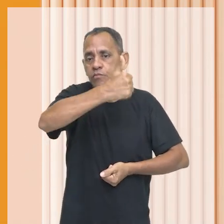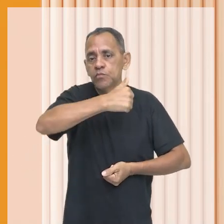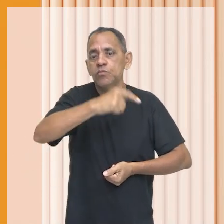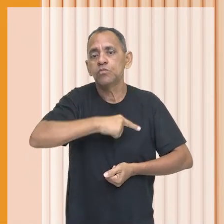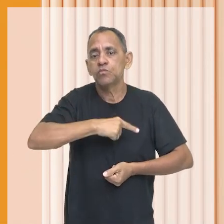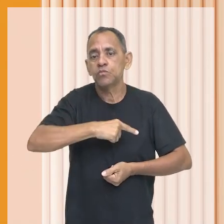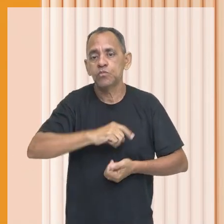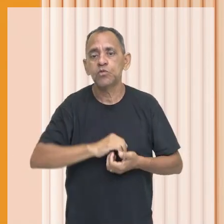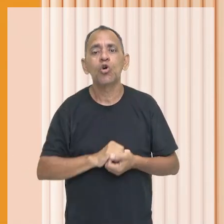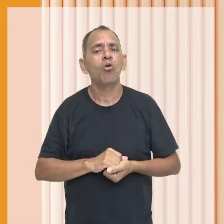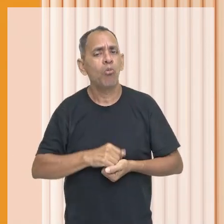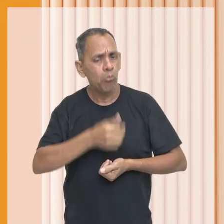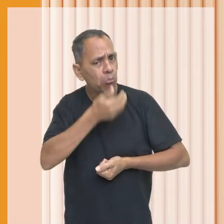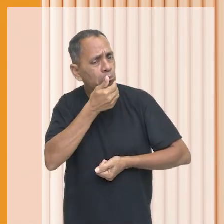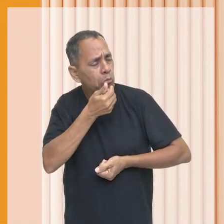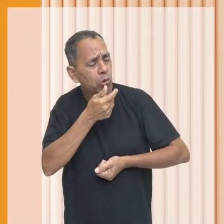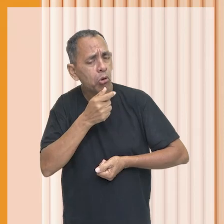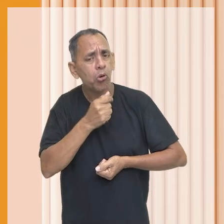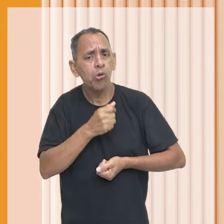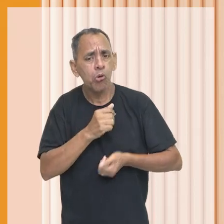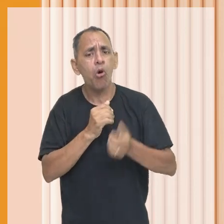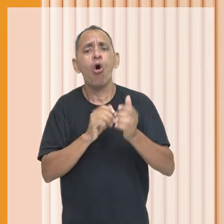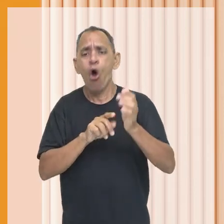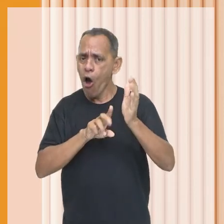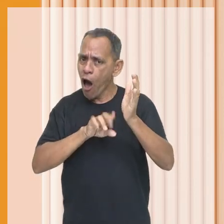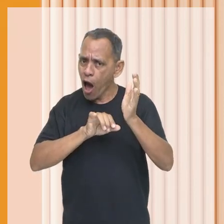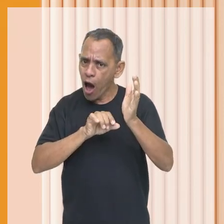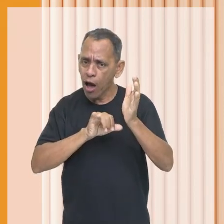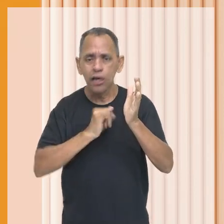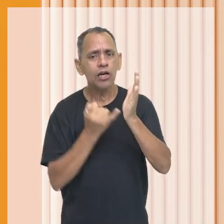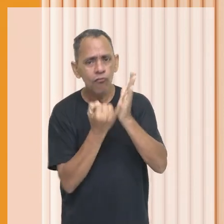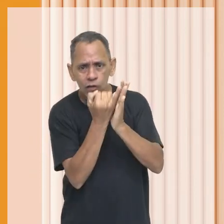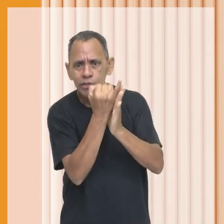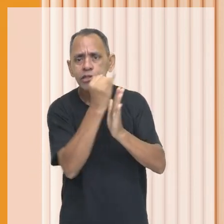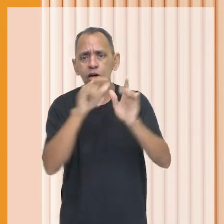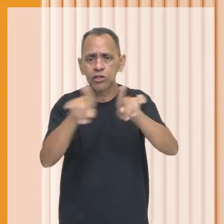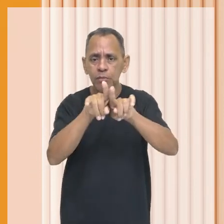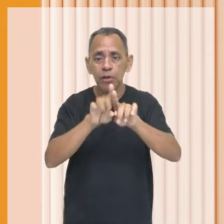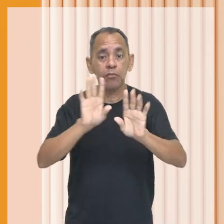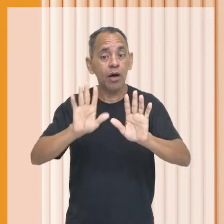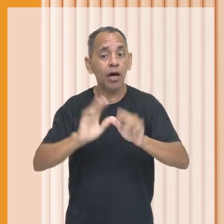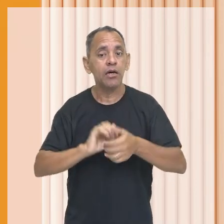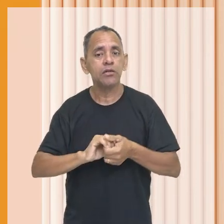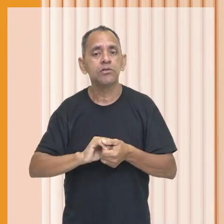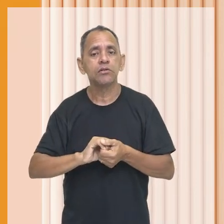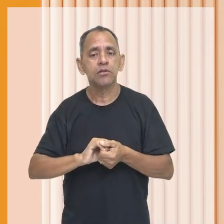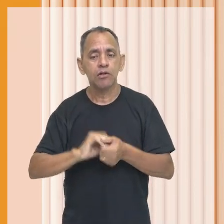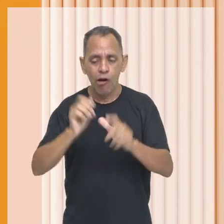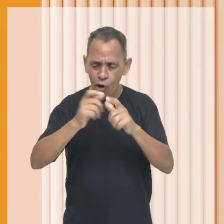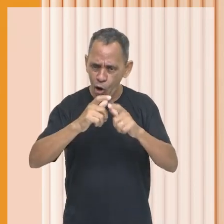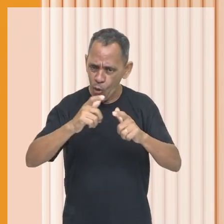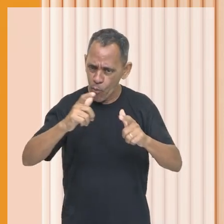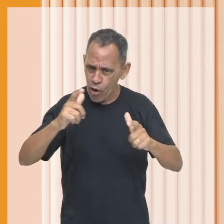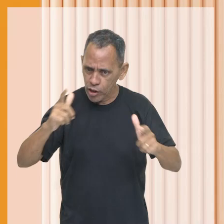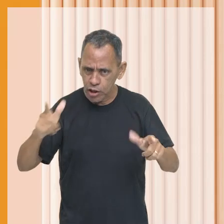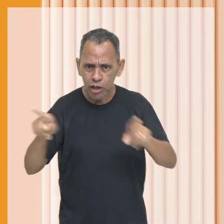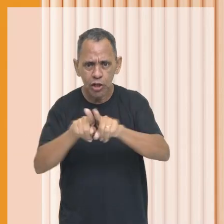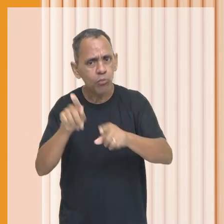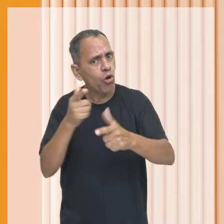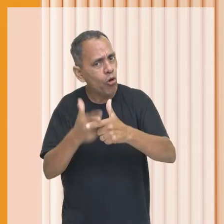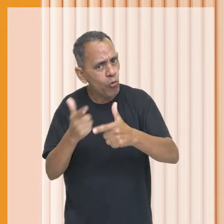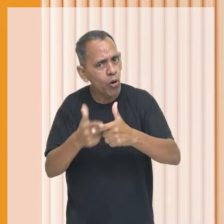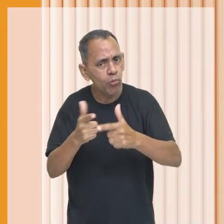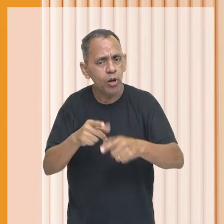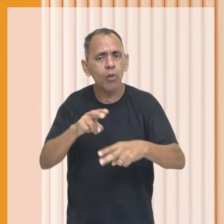uma tendência de melhorar a questão da inflação, em última instância, na verdade, aumentaram muito mais o problema da inflação com a questão da dívida externa e